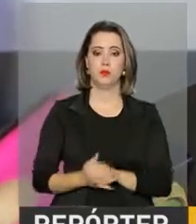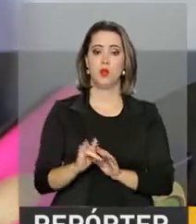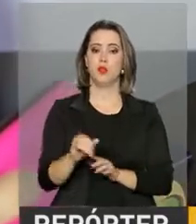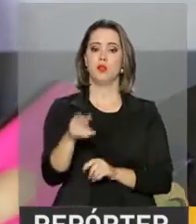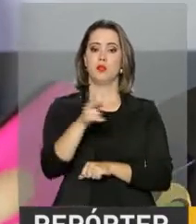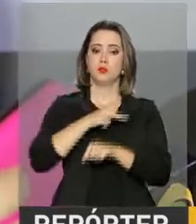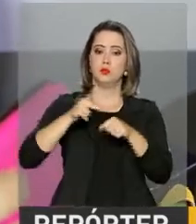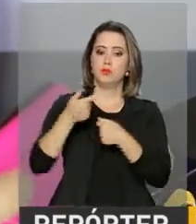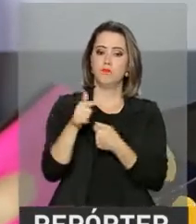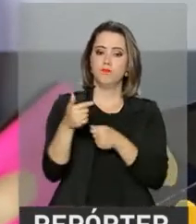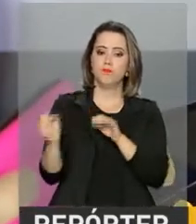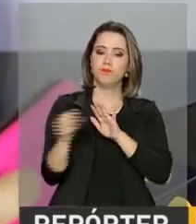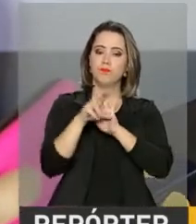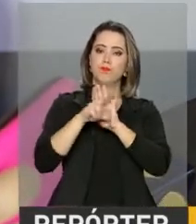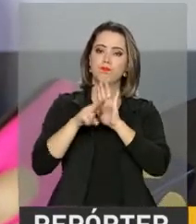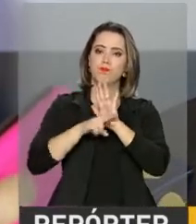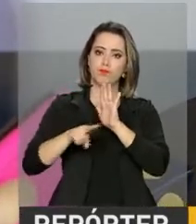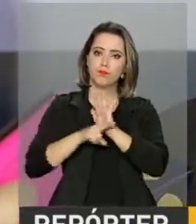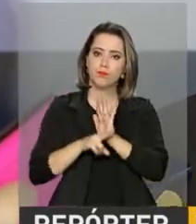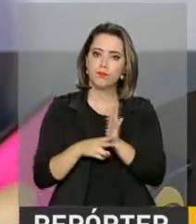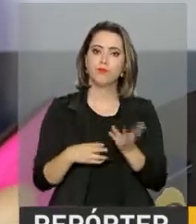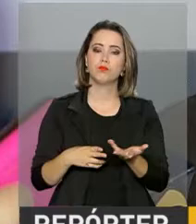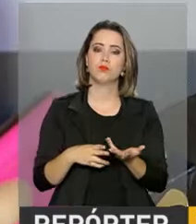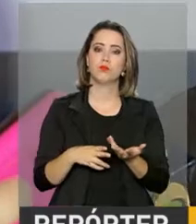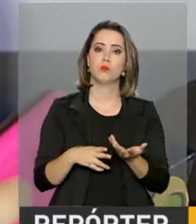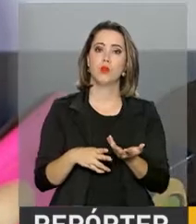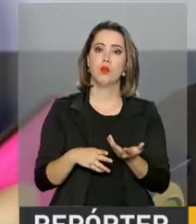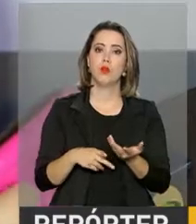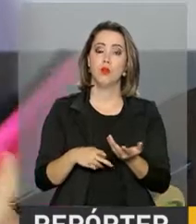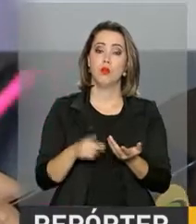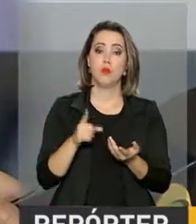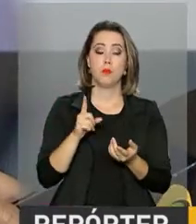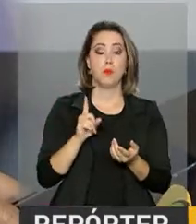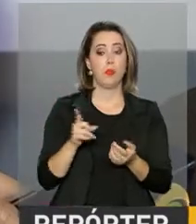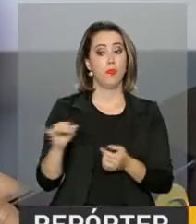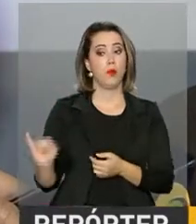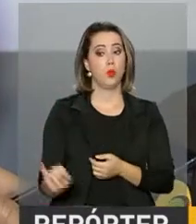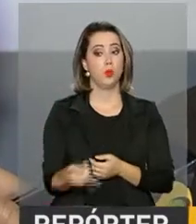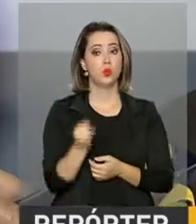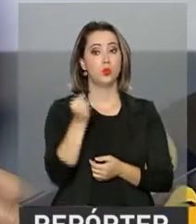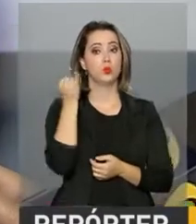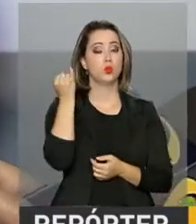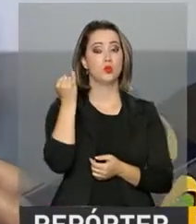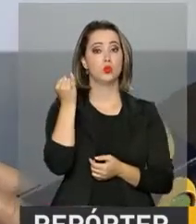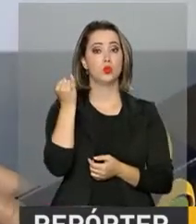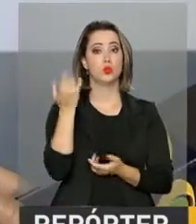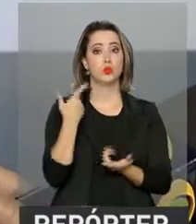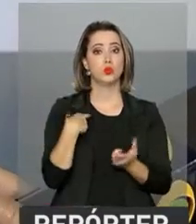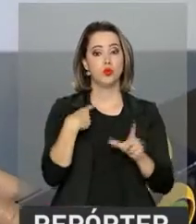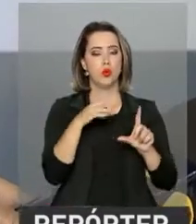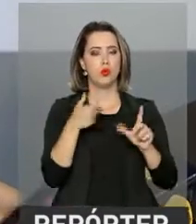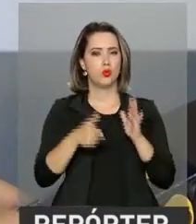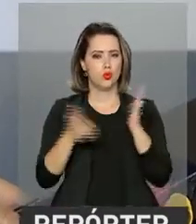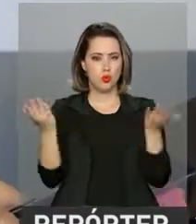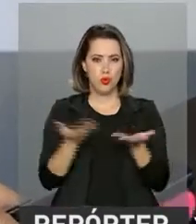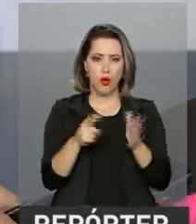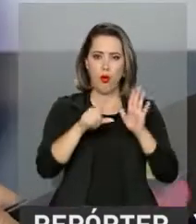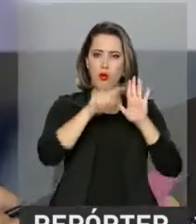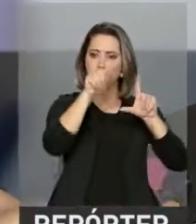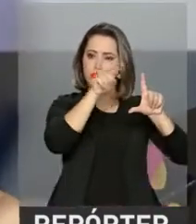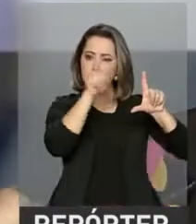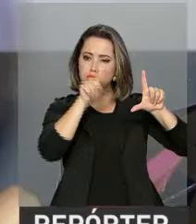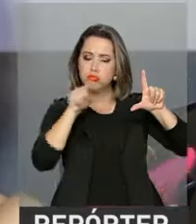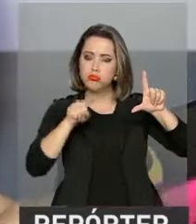uma reforma, no devido tempo, em primeiro lugar, as taxas de juros brasileiras, ao invés de estar caindo como agora,